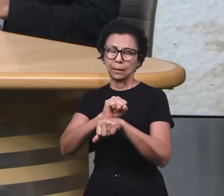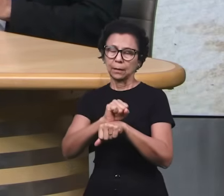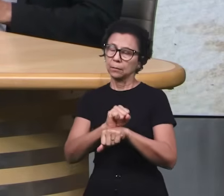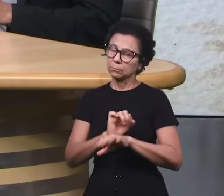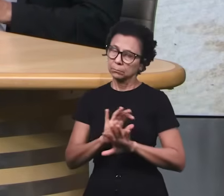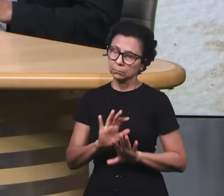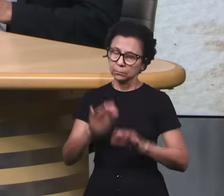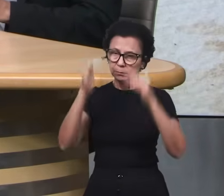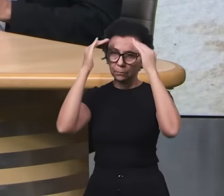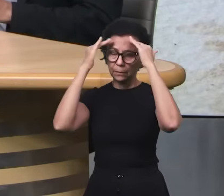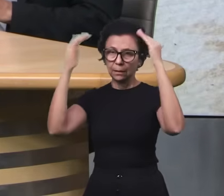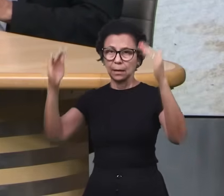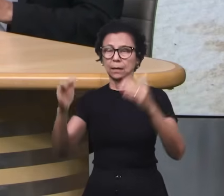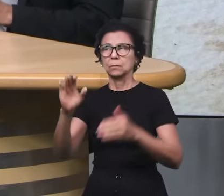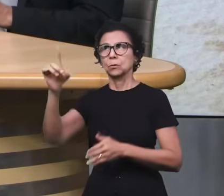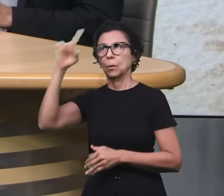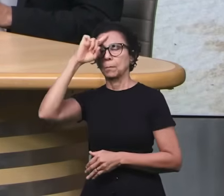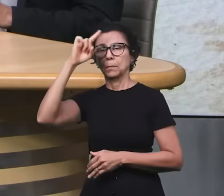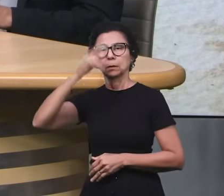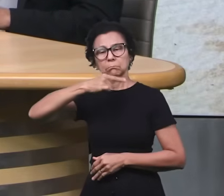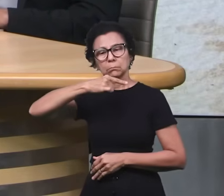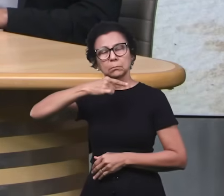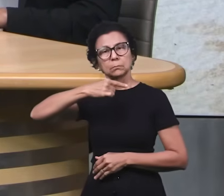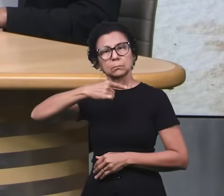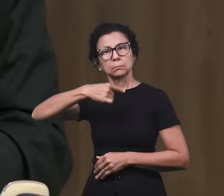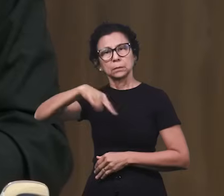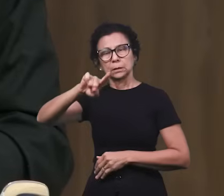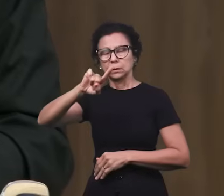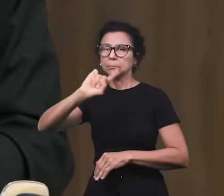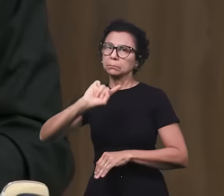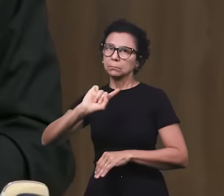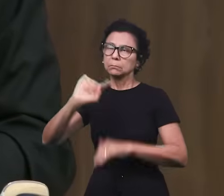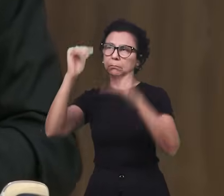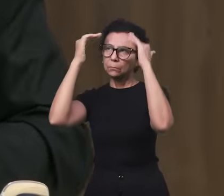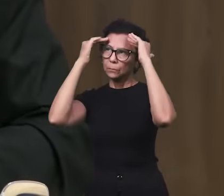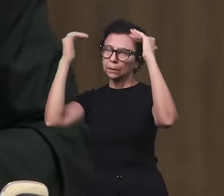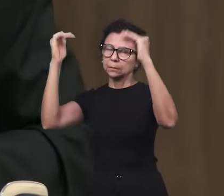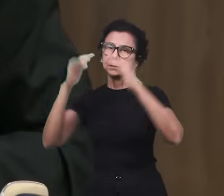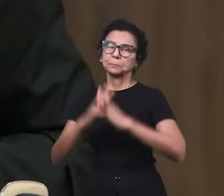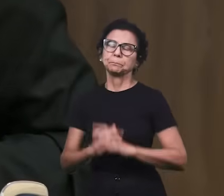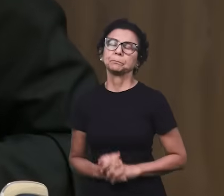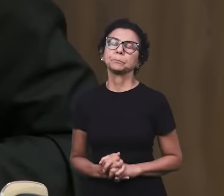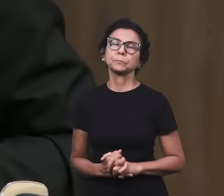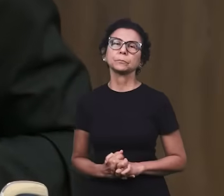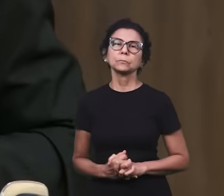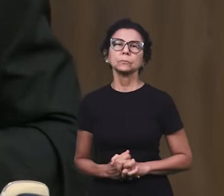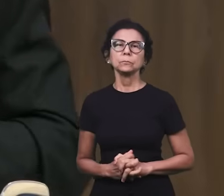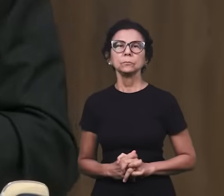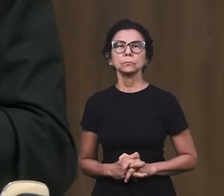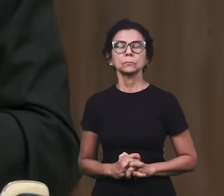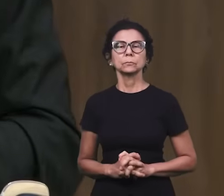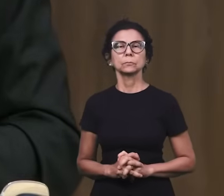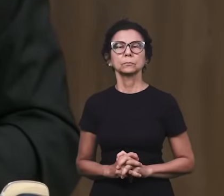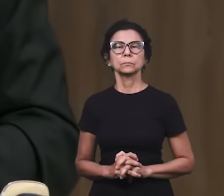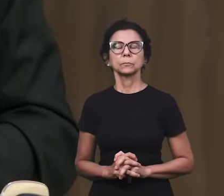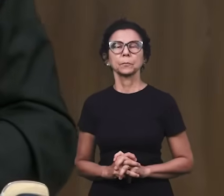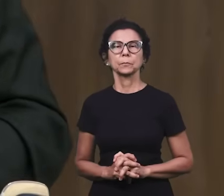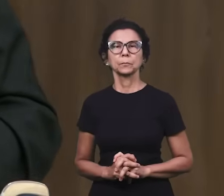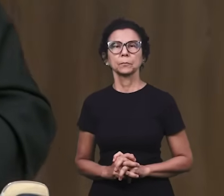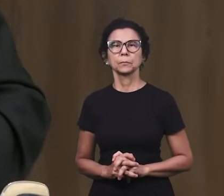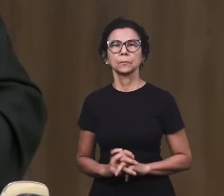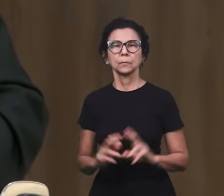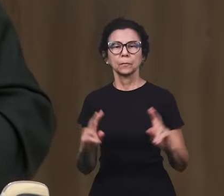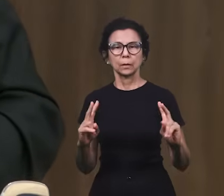nós somos mais do que vitoriosos. Agora, qual é a explicação importante, né, Guilherme? Que o assunto nosso